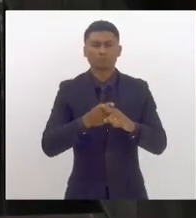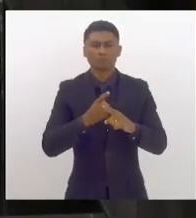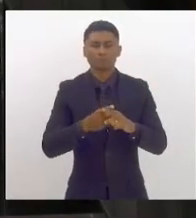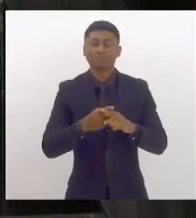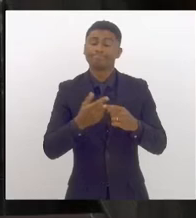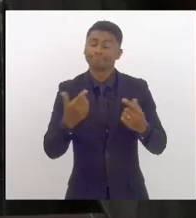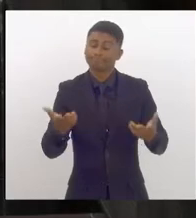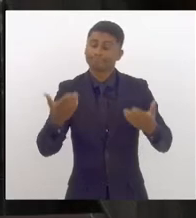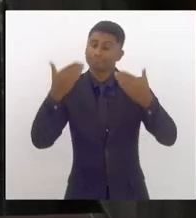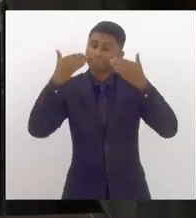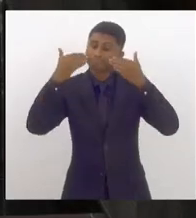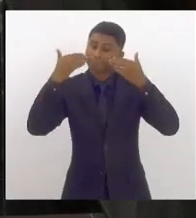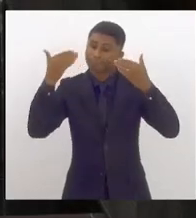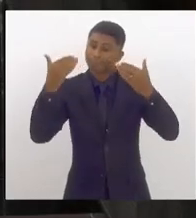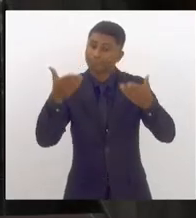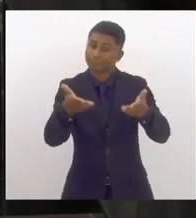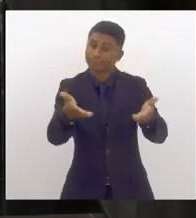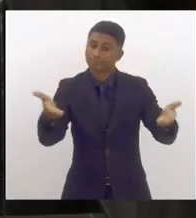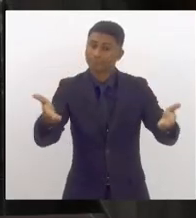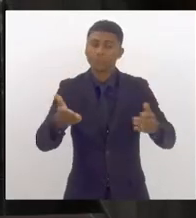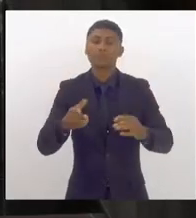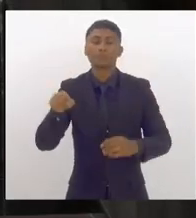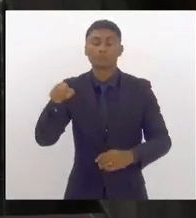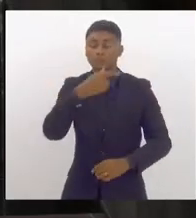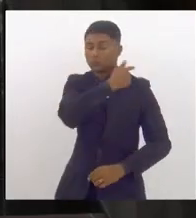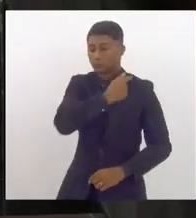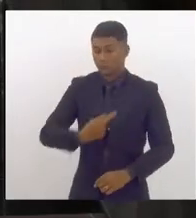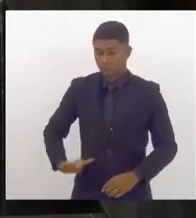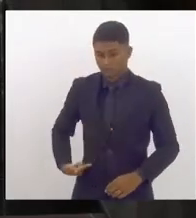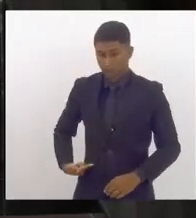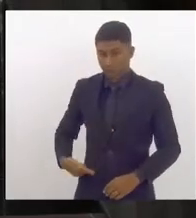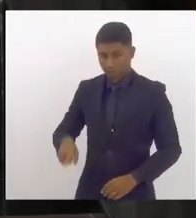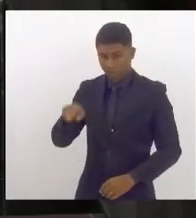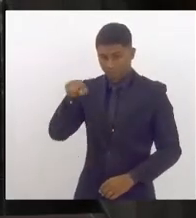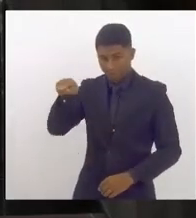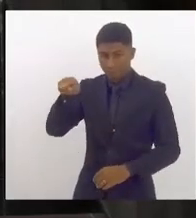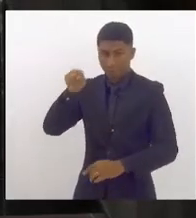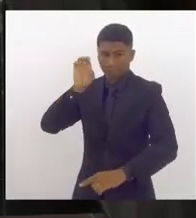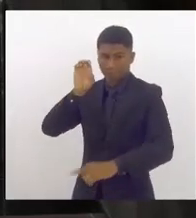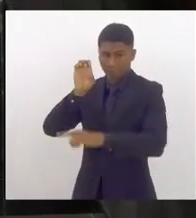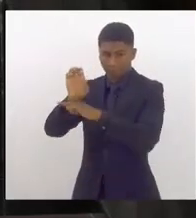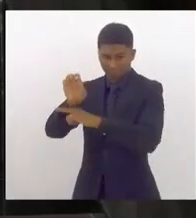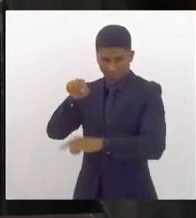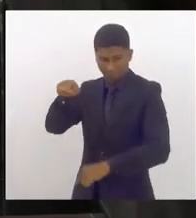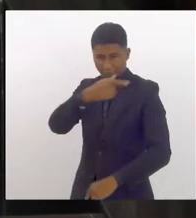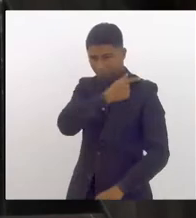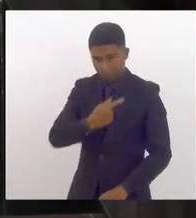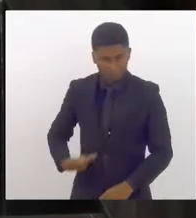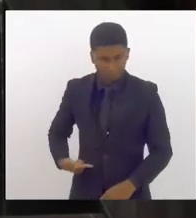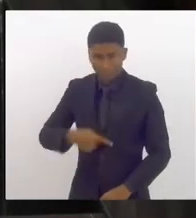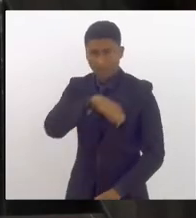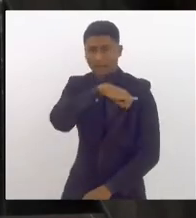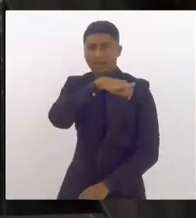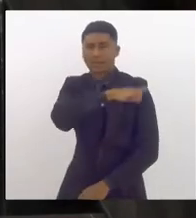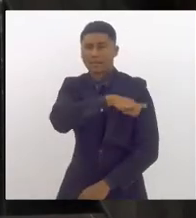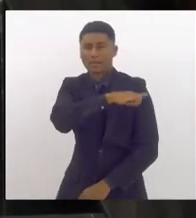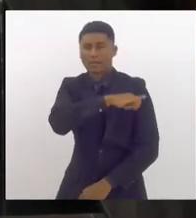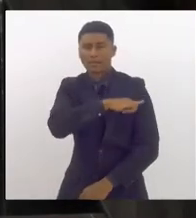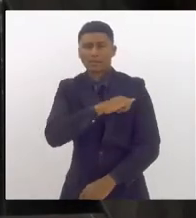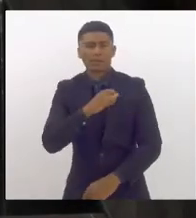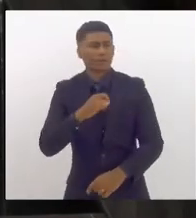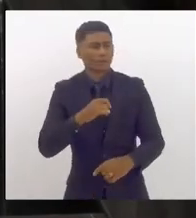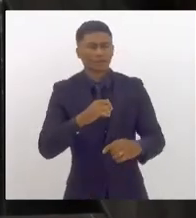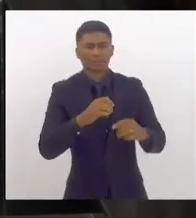claramente que o governo do estado não cuidou do nosso sistema de